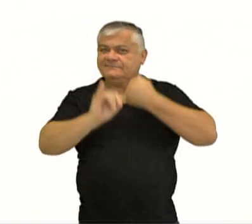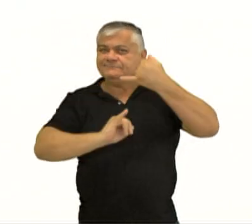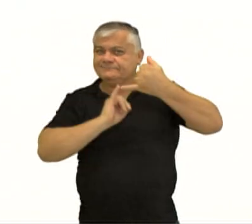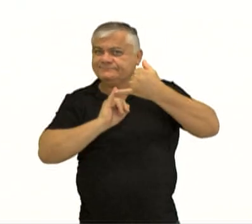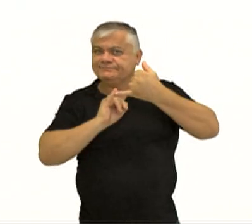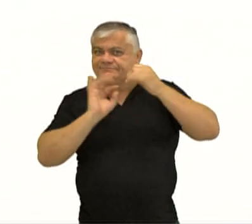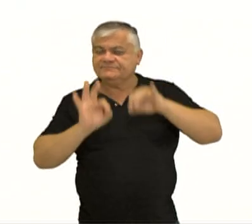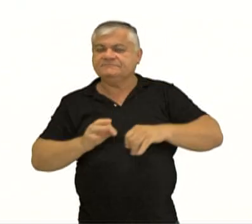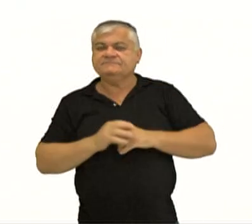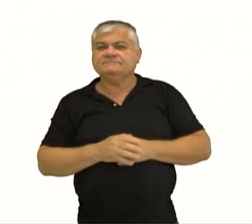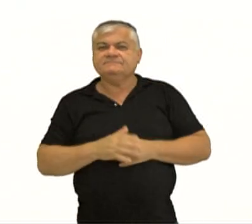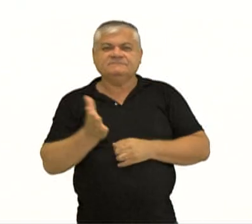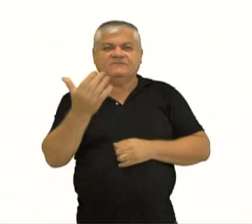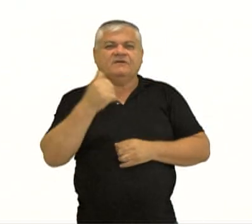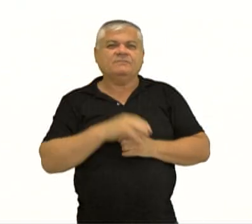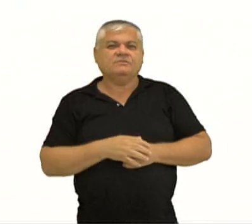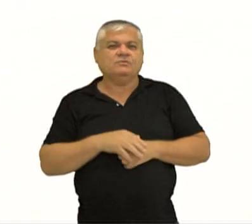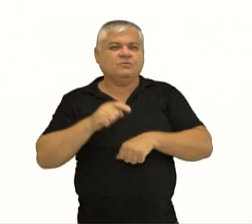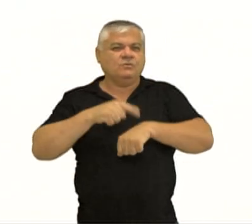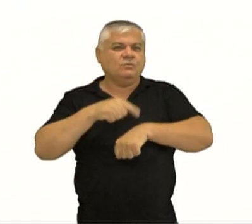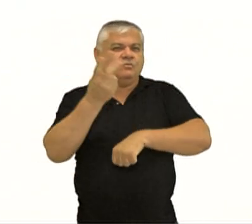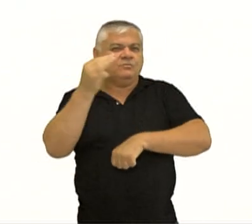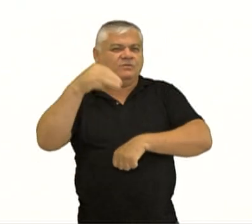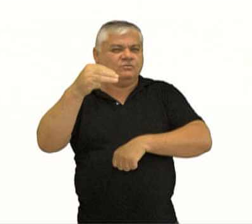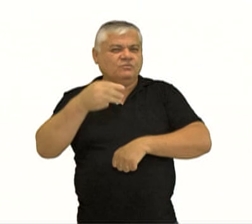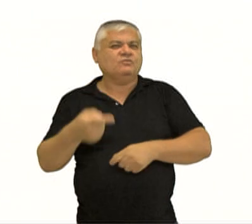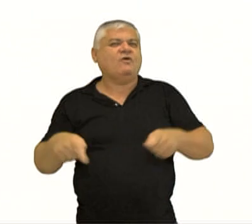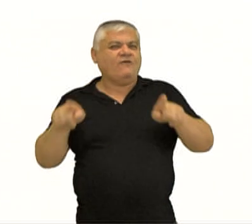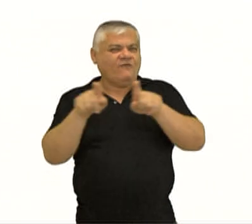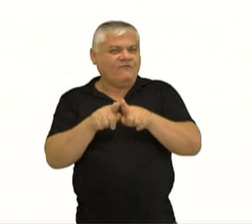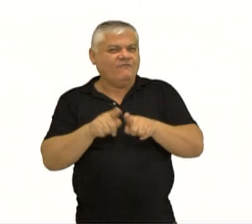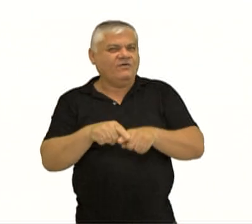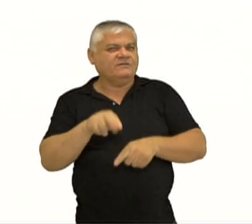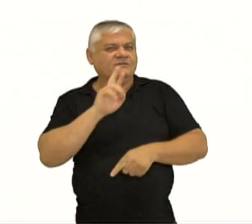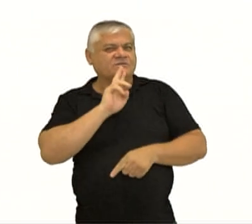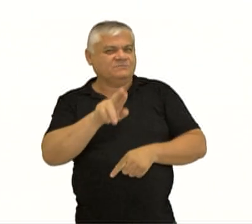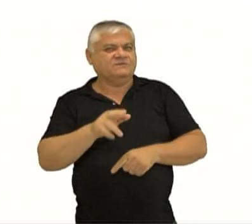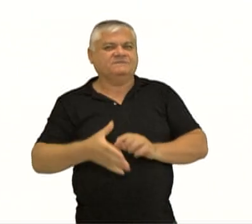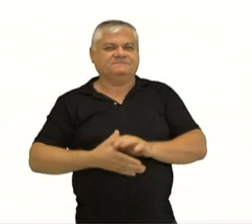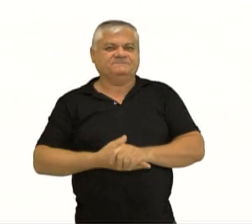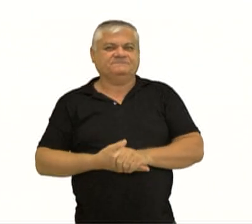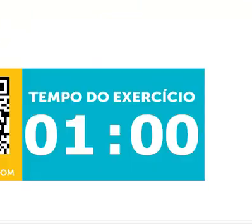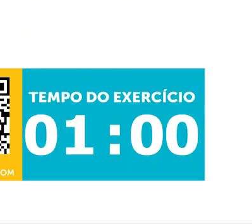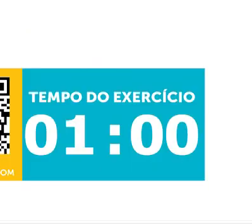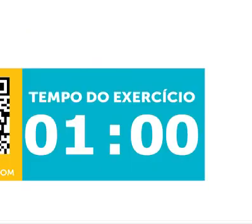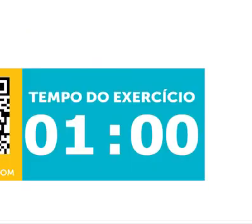ligação. Vamos lá, pessoal, em um minutinho eu volto e espero que vocês respondam.